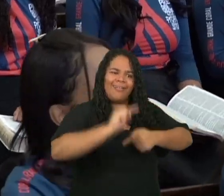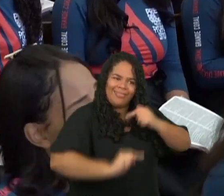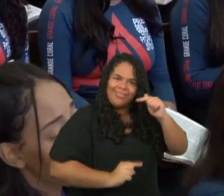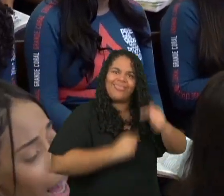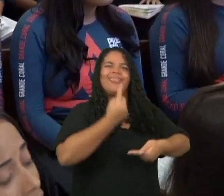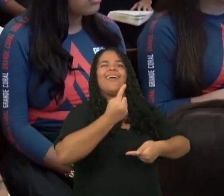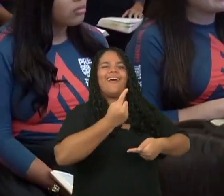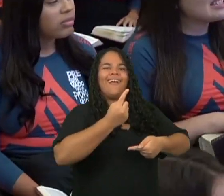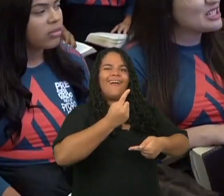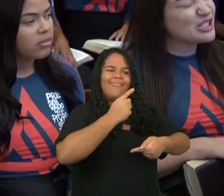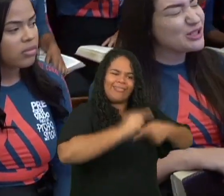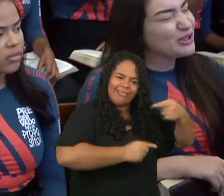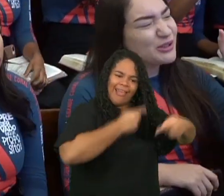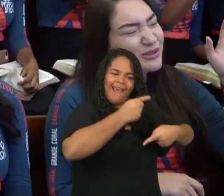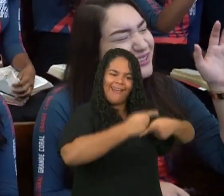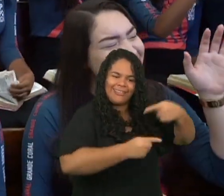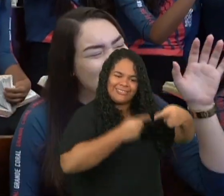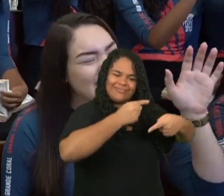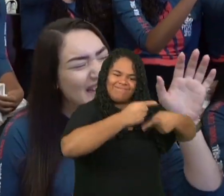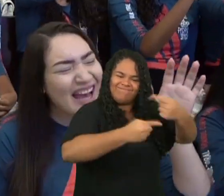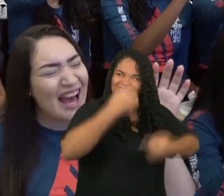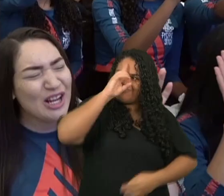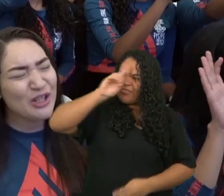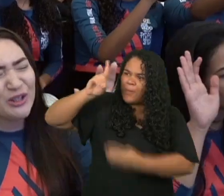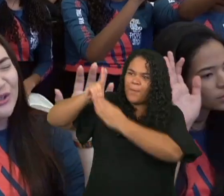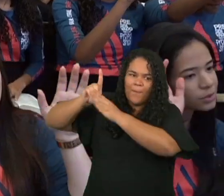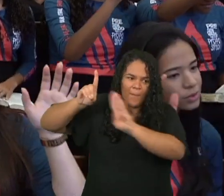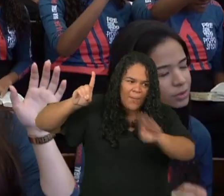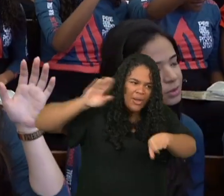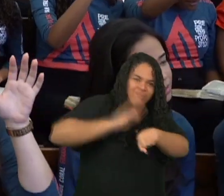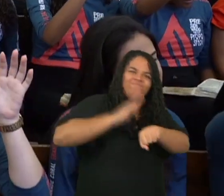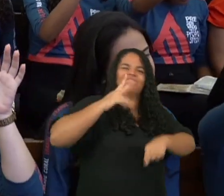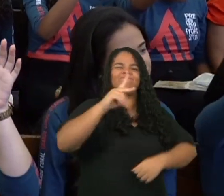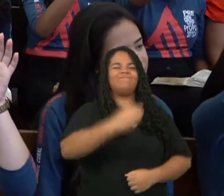ciclos de honra e de promessa na tua vida.